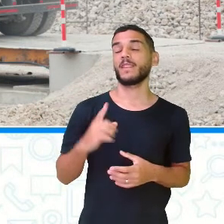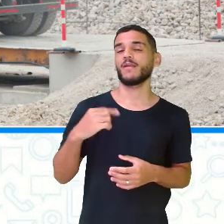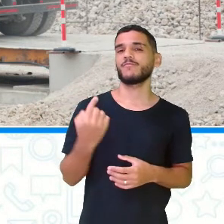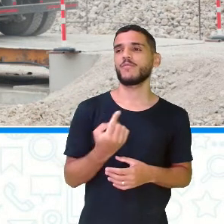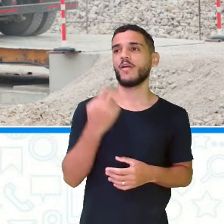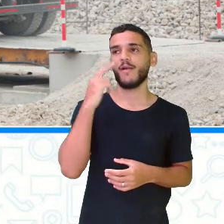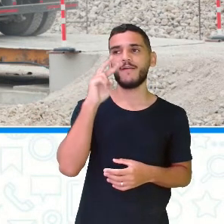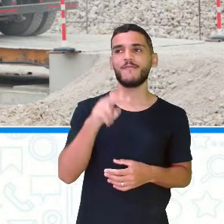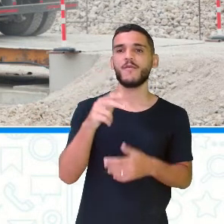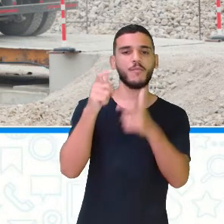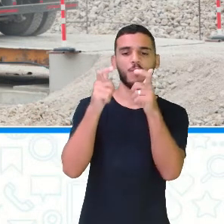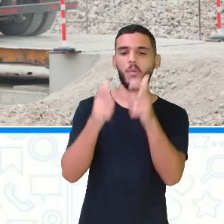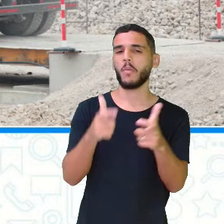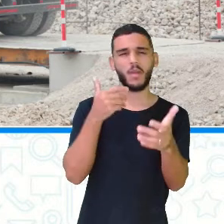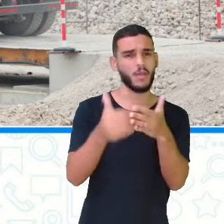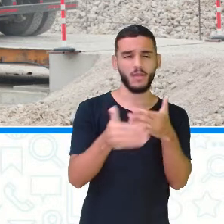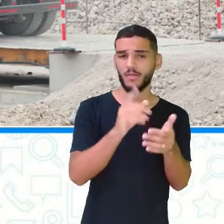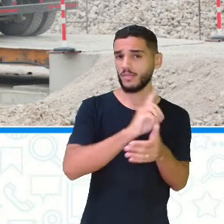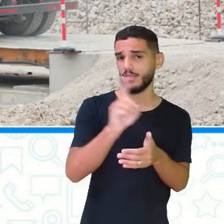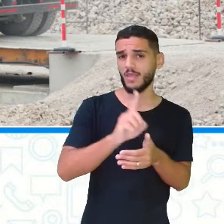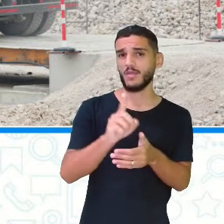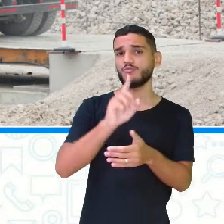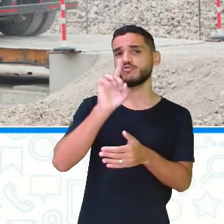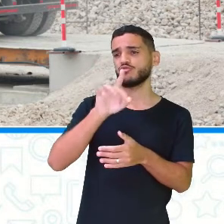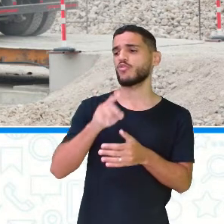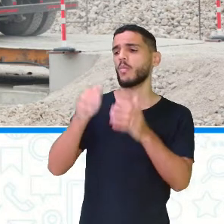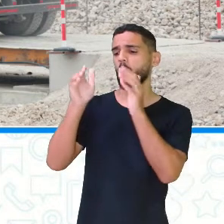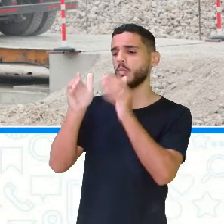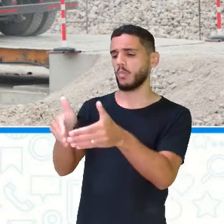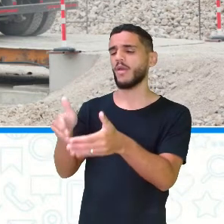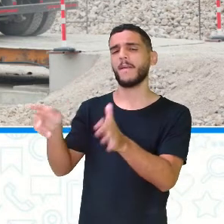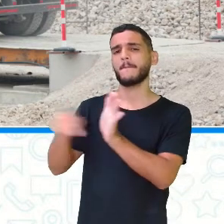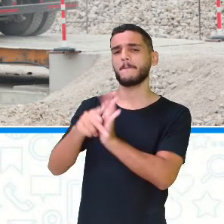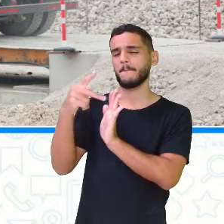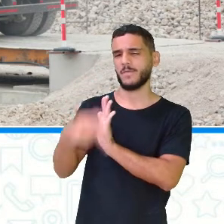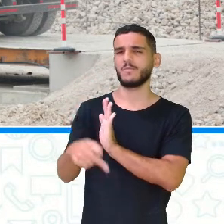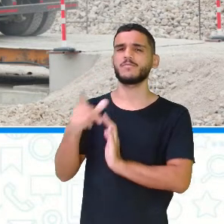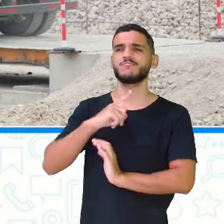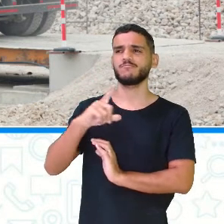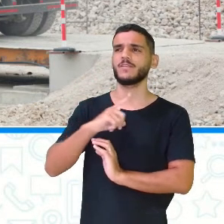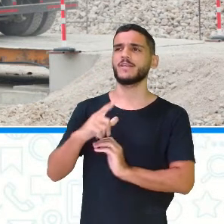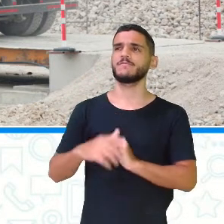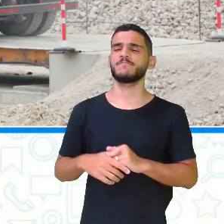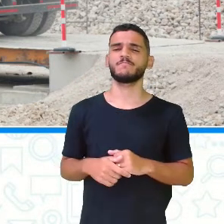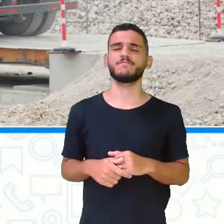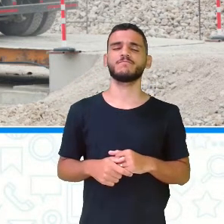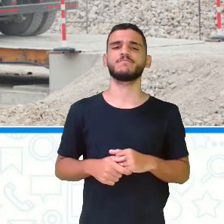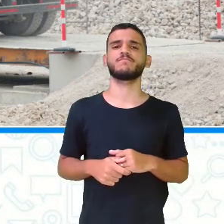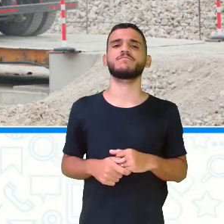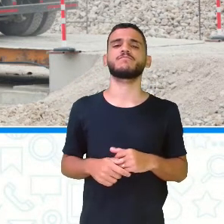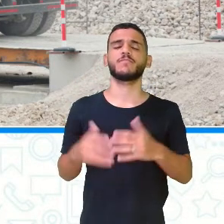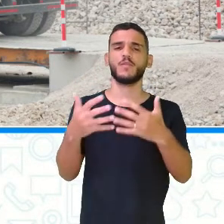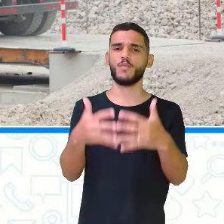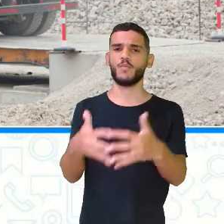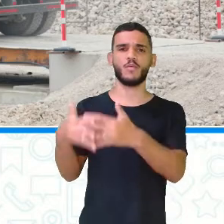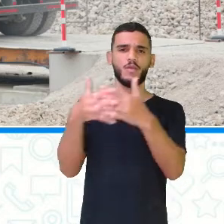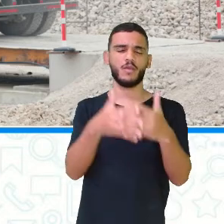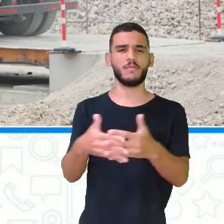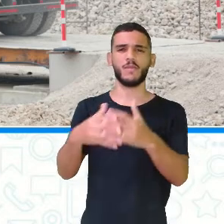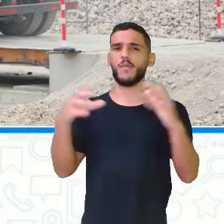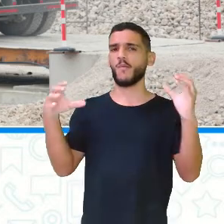né? A gente vê em lugares específicos. Você pode ver que a carga ele vai todo aqui e existe